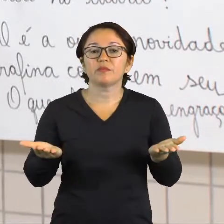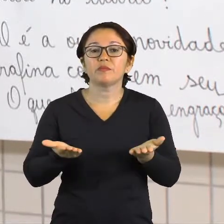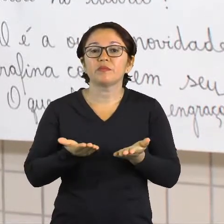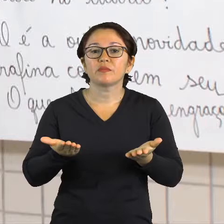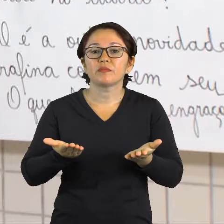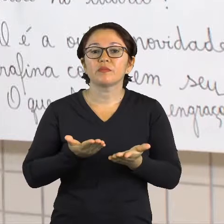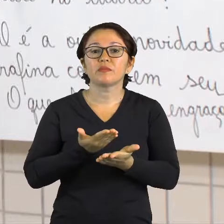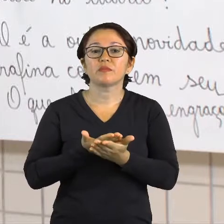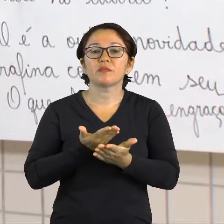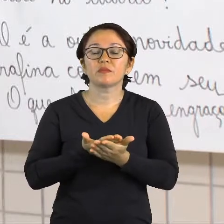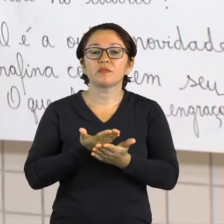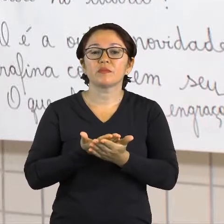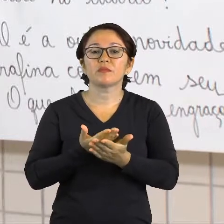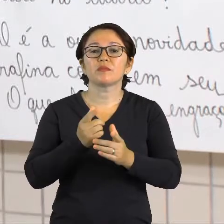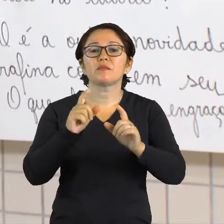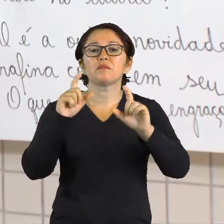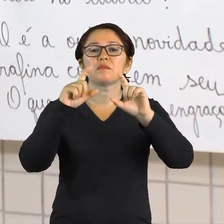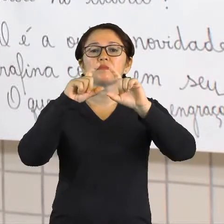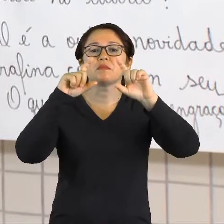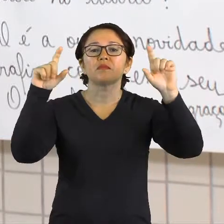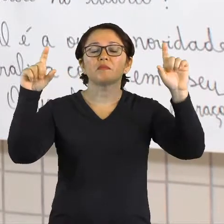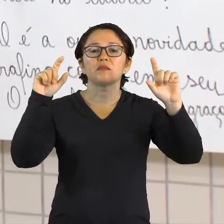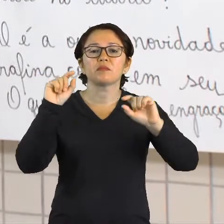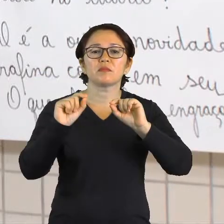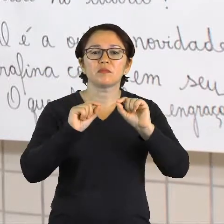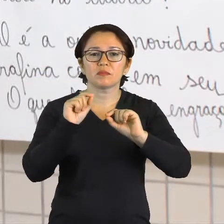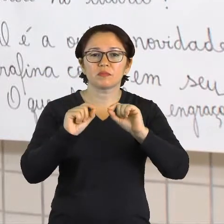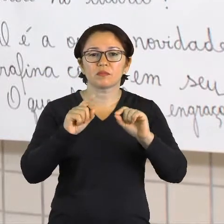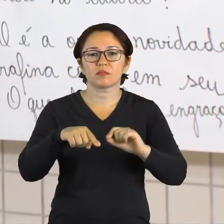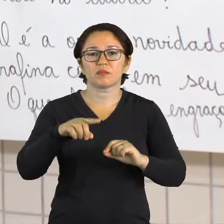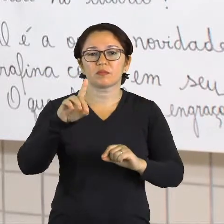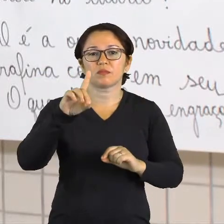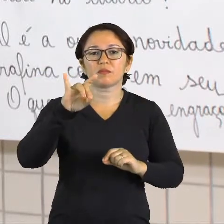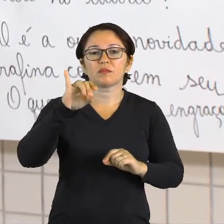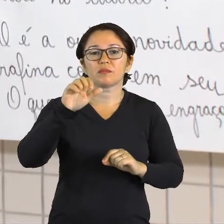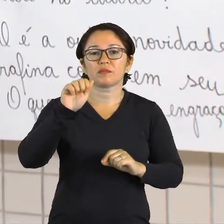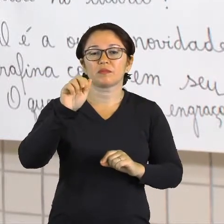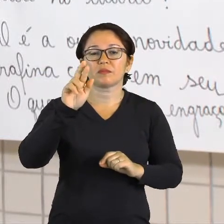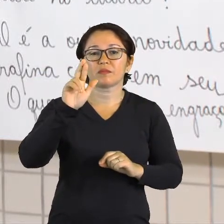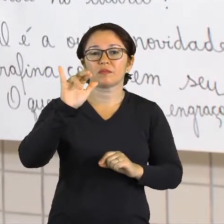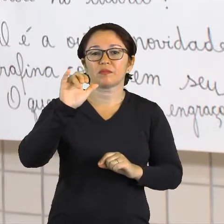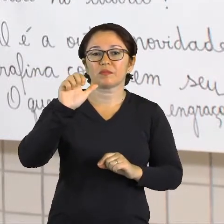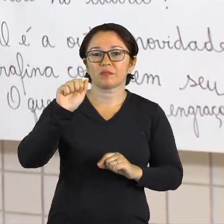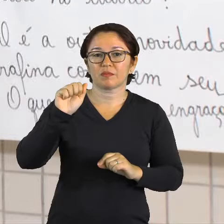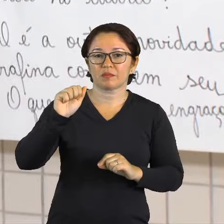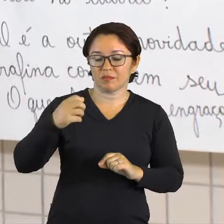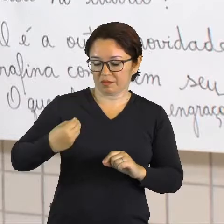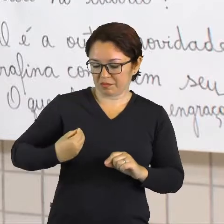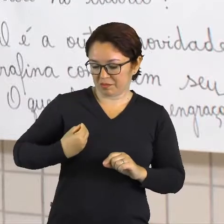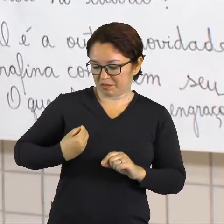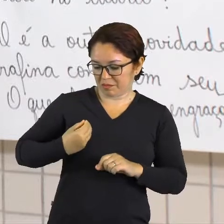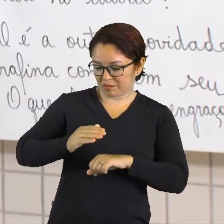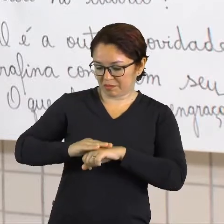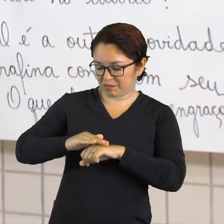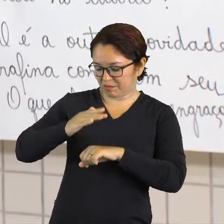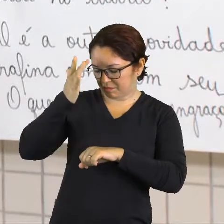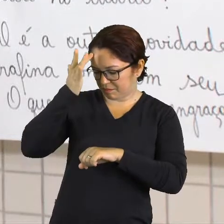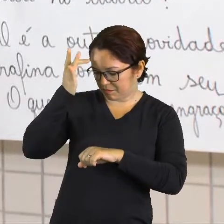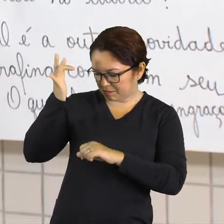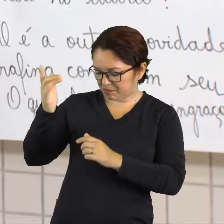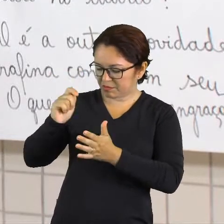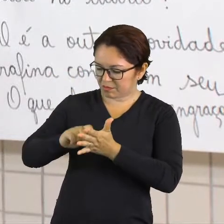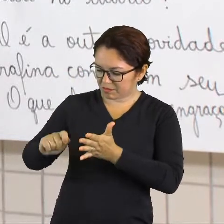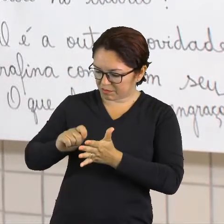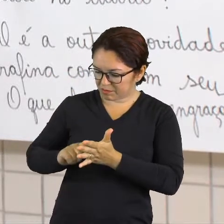vamos estudar sobre o relato em diário. O diário, que é um gênero textual normalmente